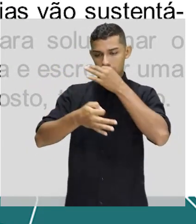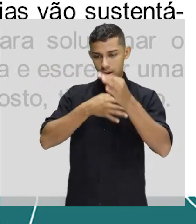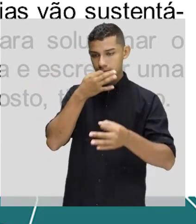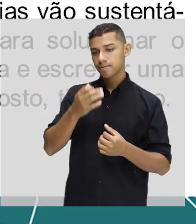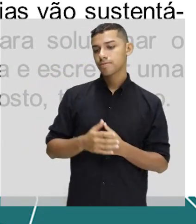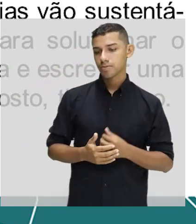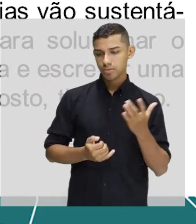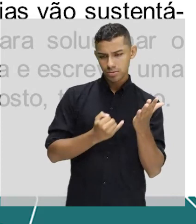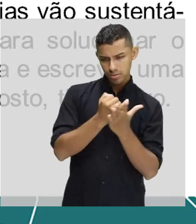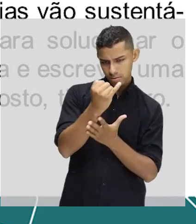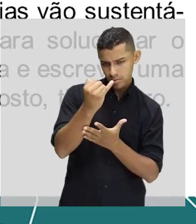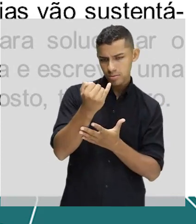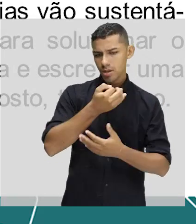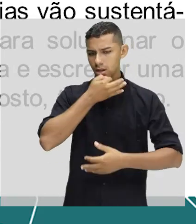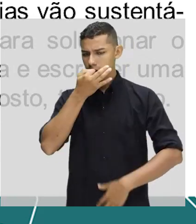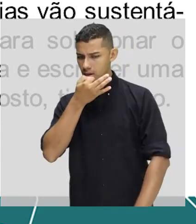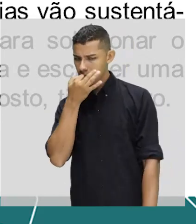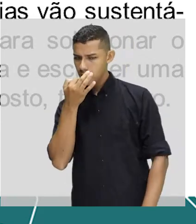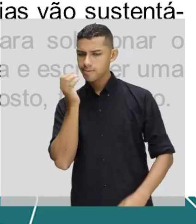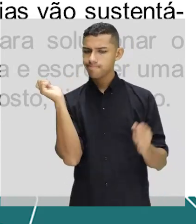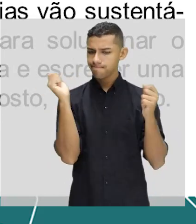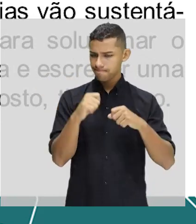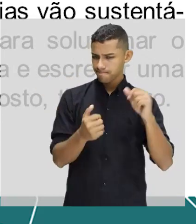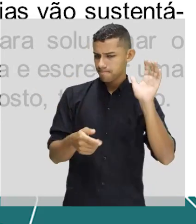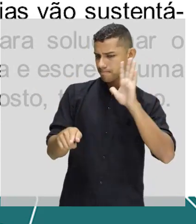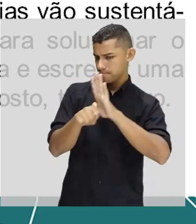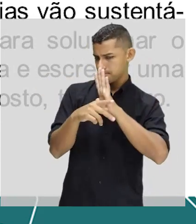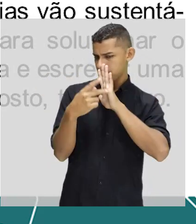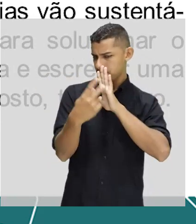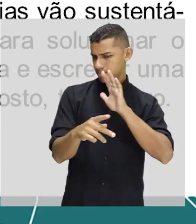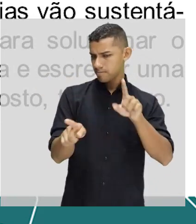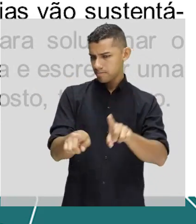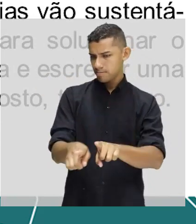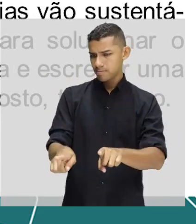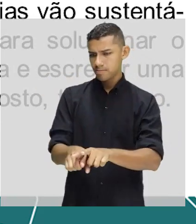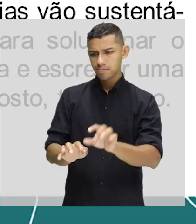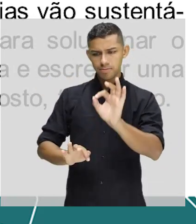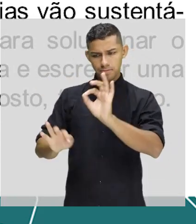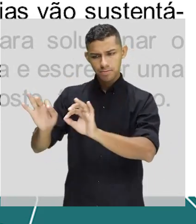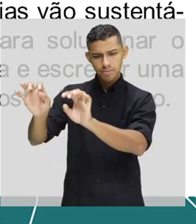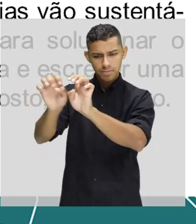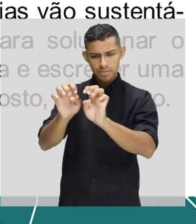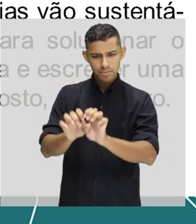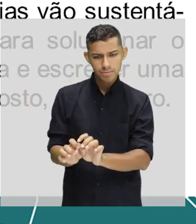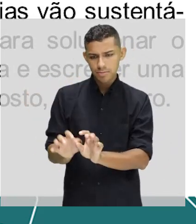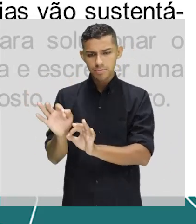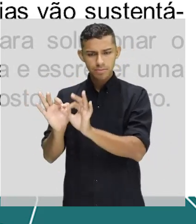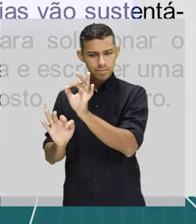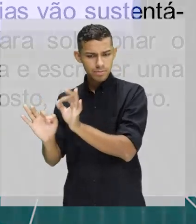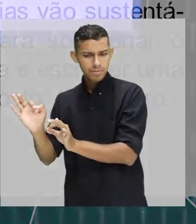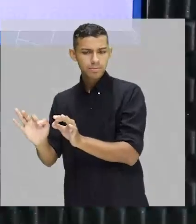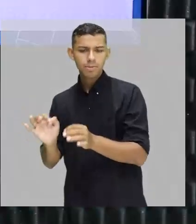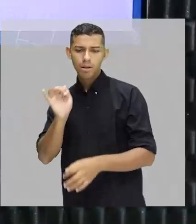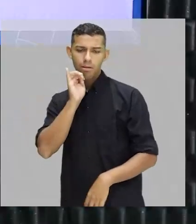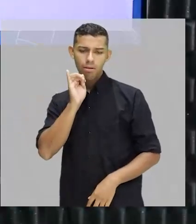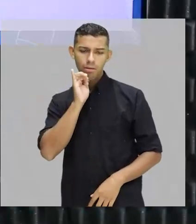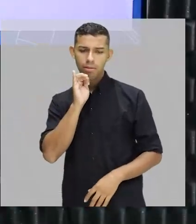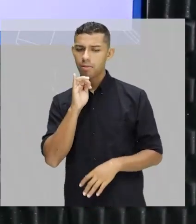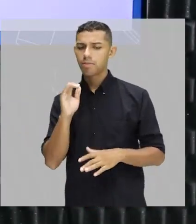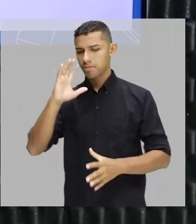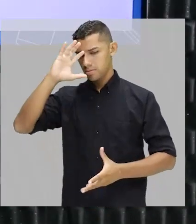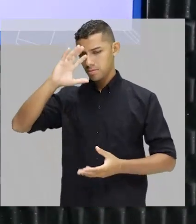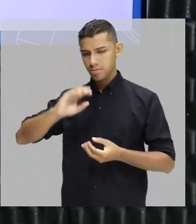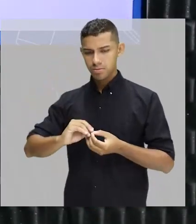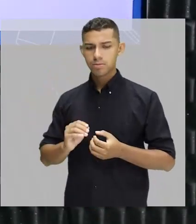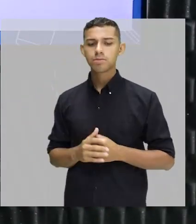argumentativo, com introdução, argumentos que defendam determinado ponto de vista, com dados estatísticos, exemplos e